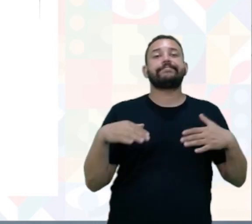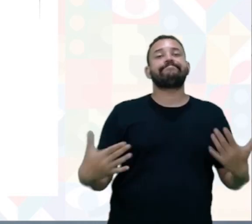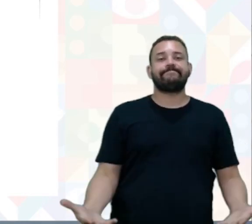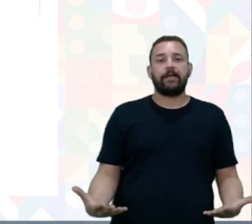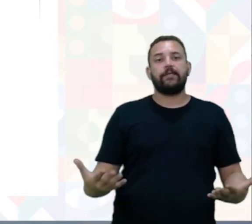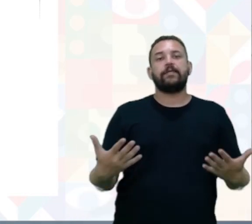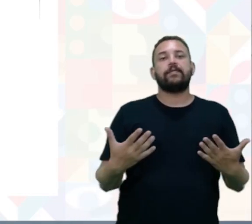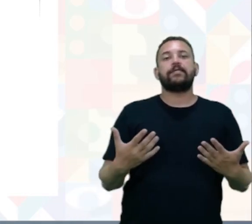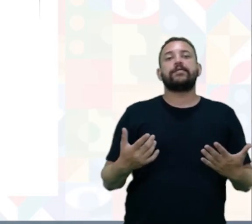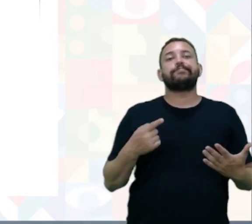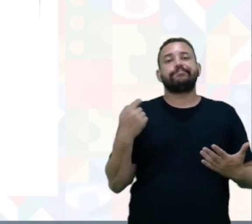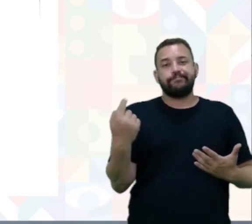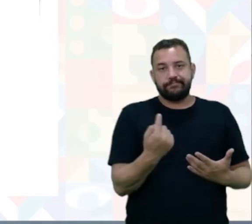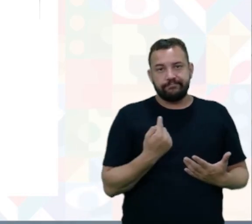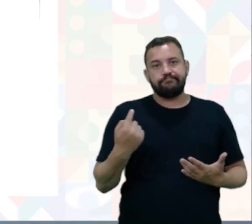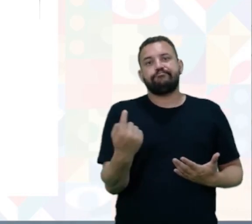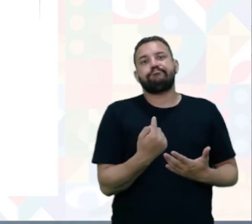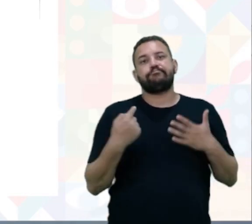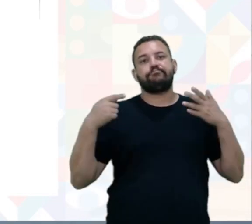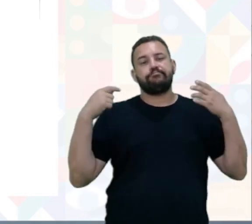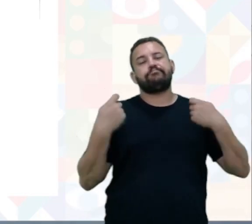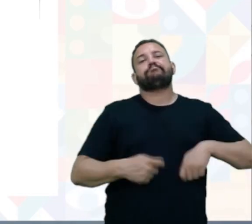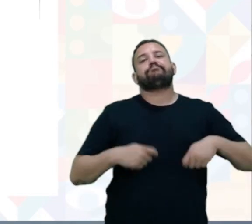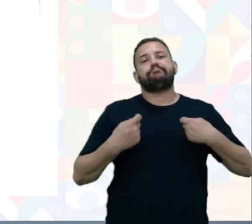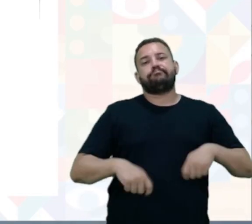não é? Nós temos diversos